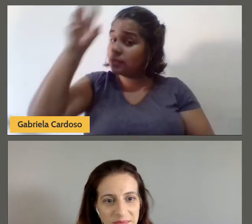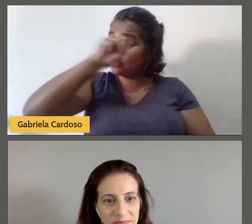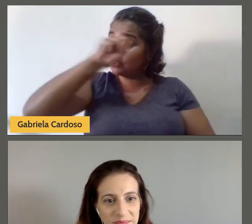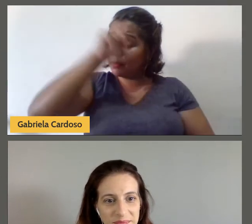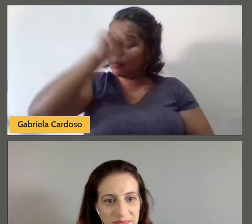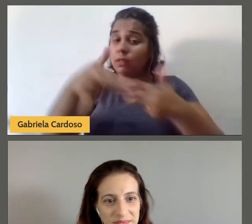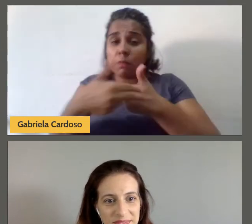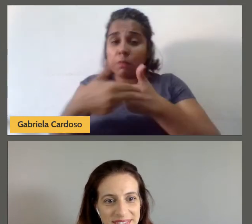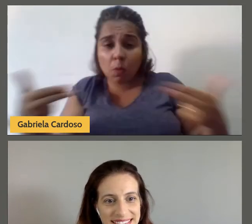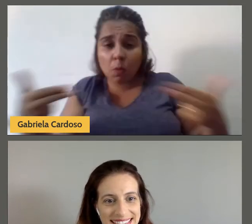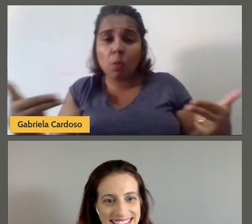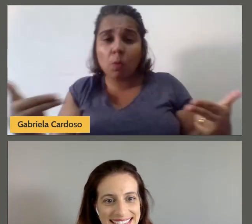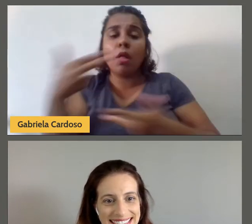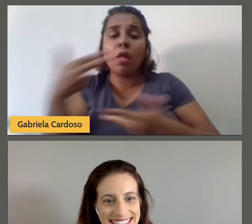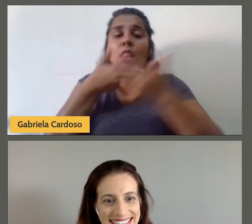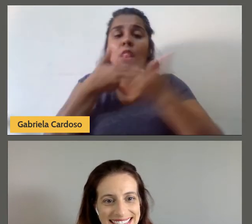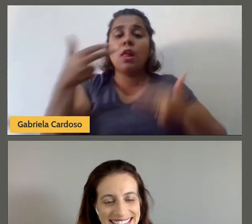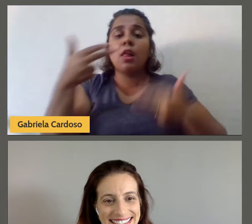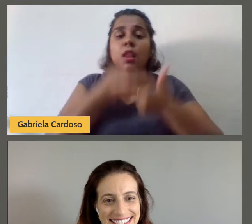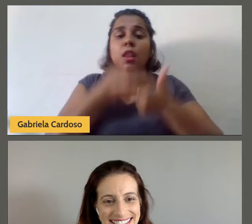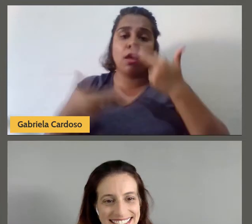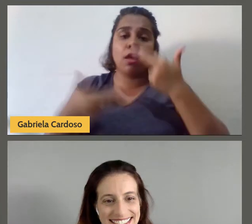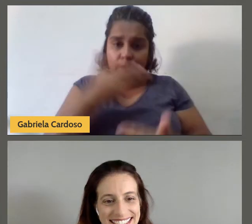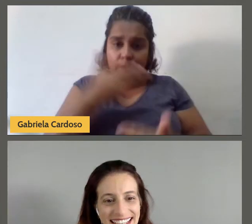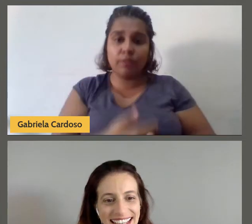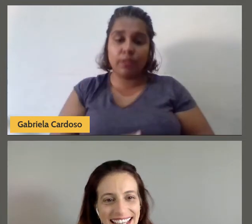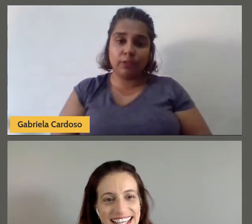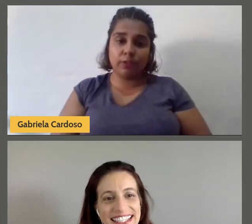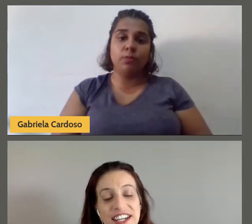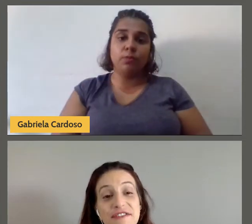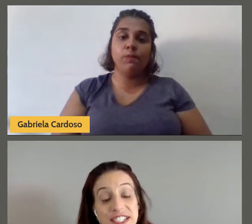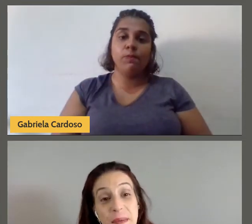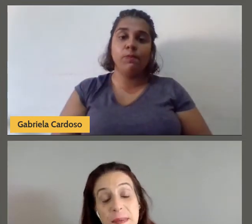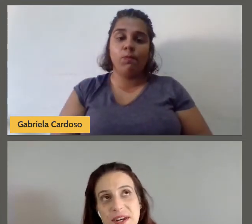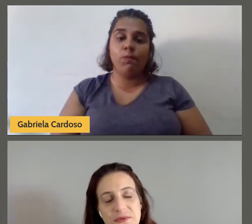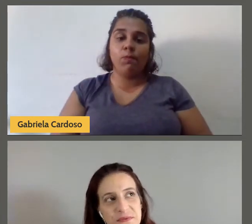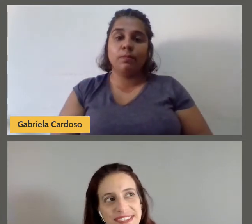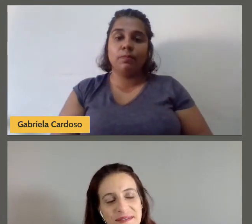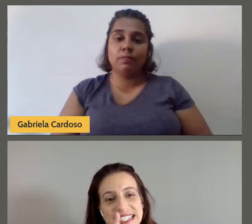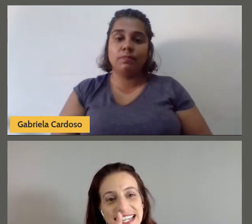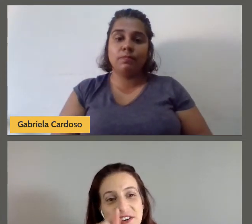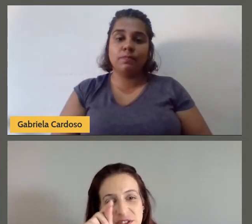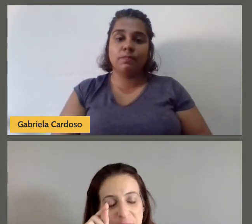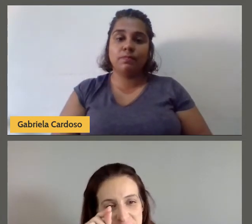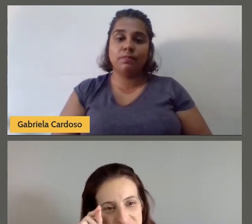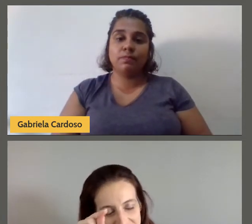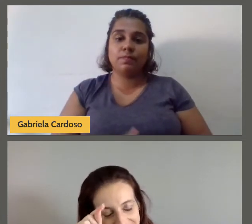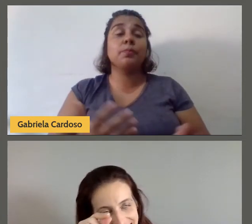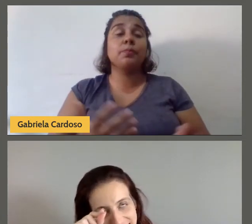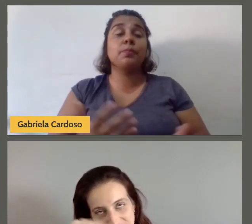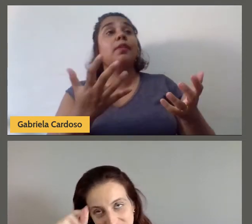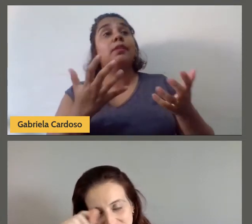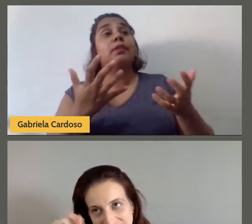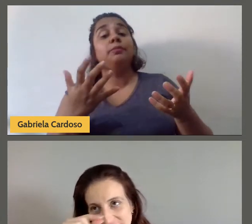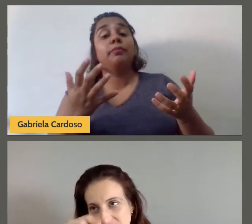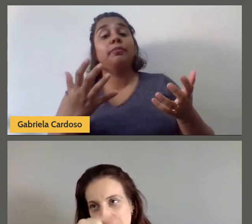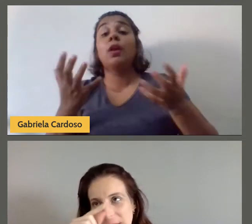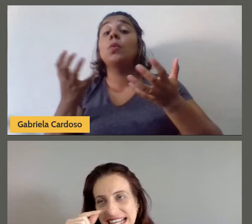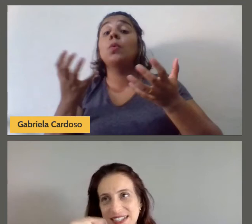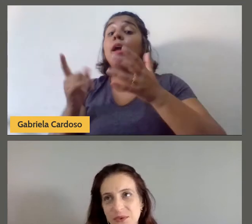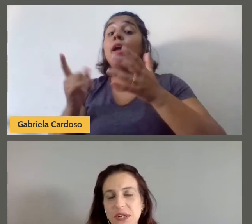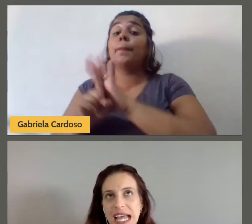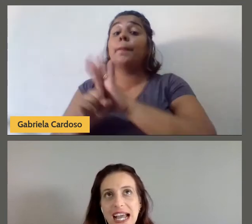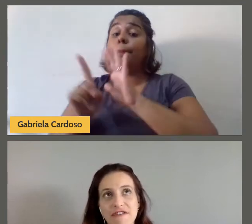com todo esse processo de conexão. Queria fazer uma pergunta, mas queria só fazer